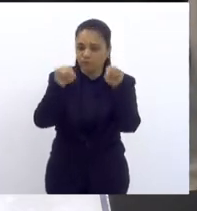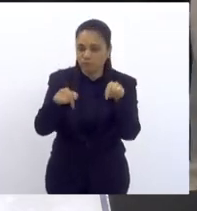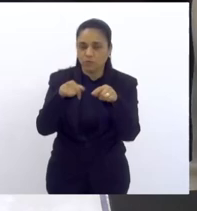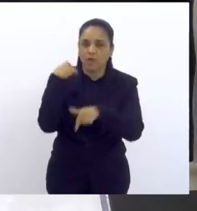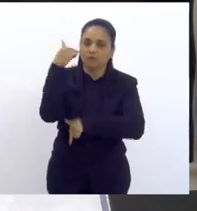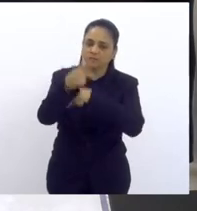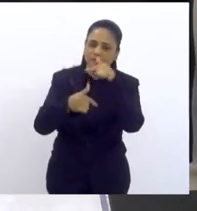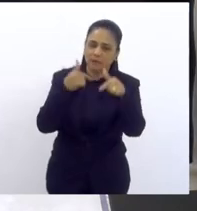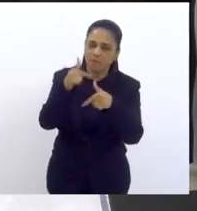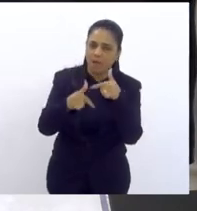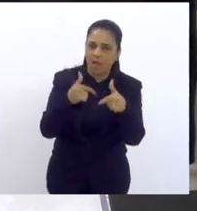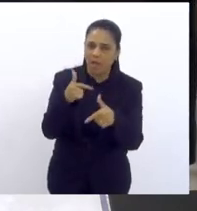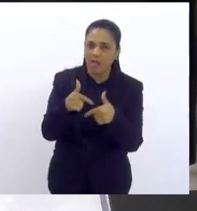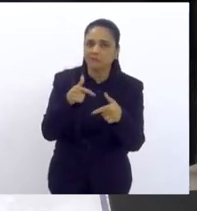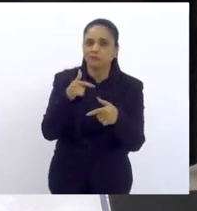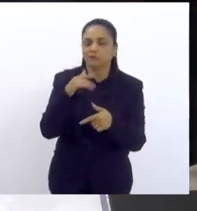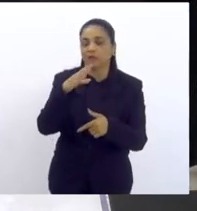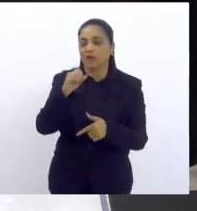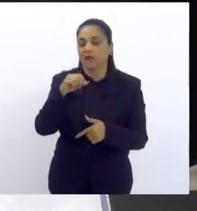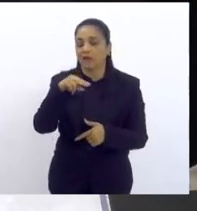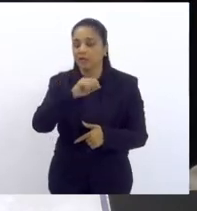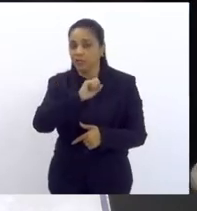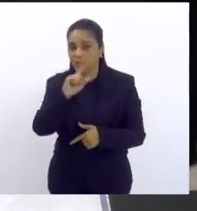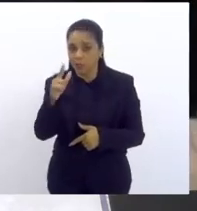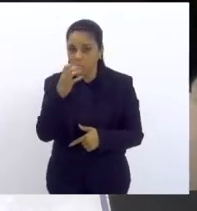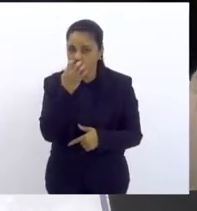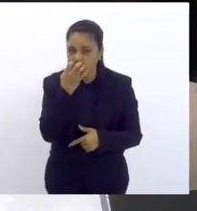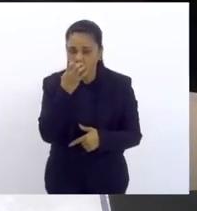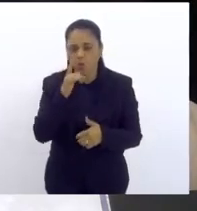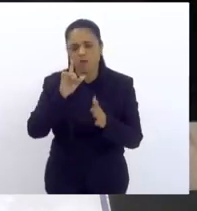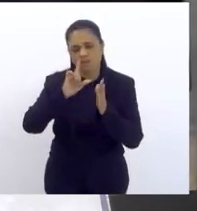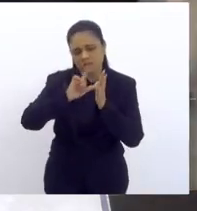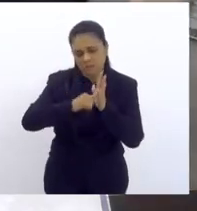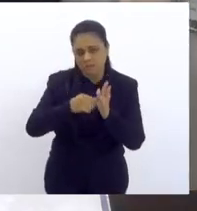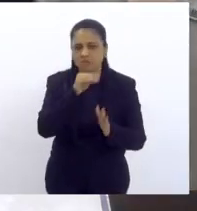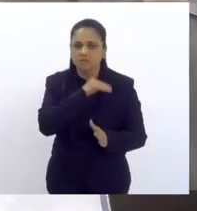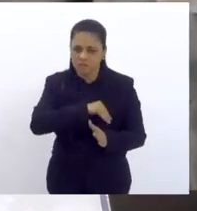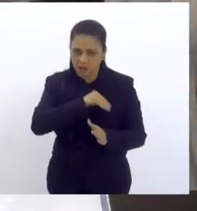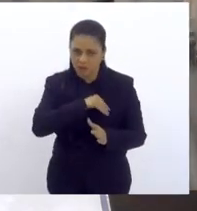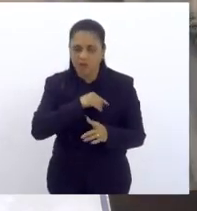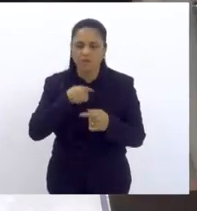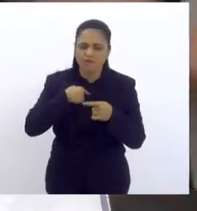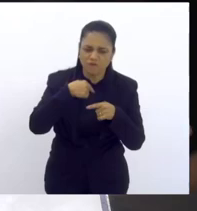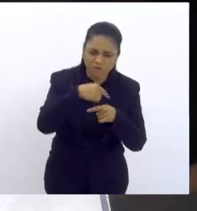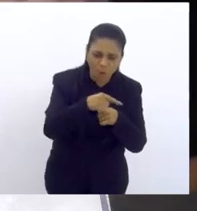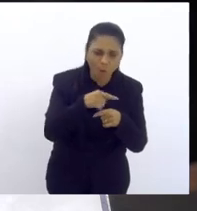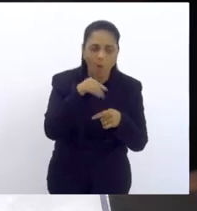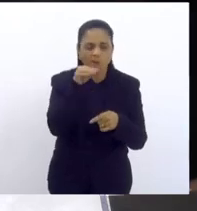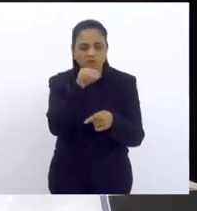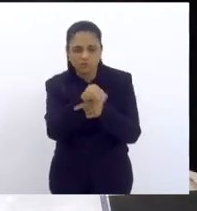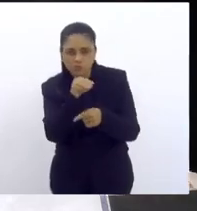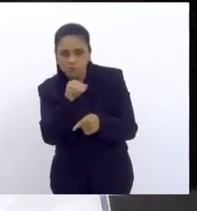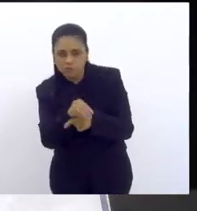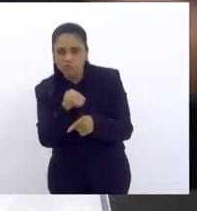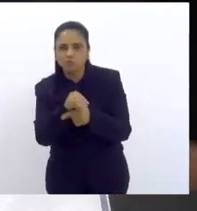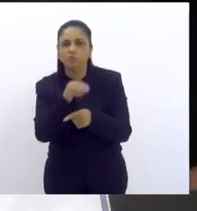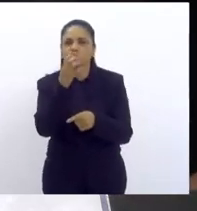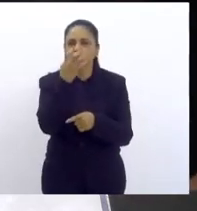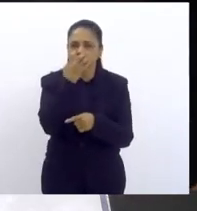trabalham nos canis nós estamos com os salários atrasados mas eles vão entender o Didi